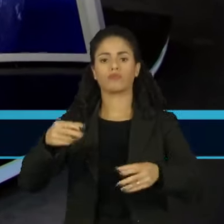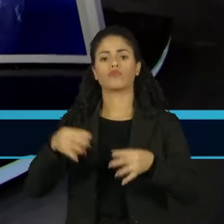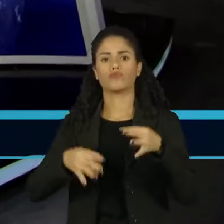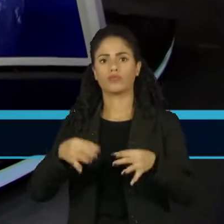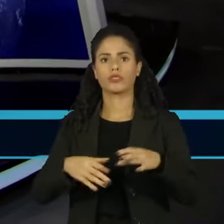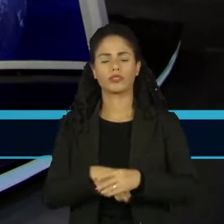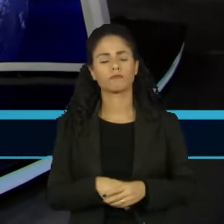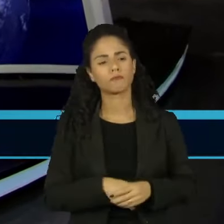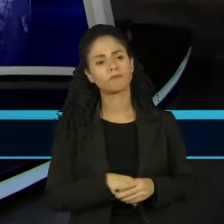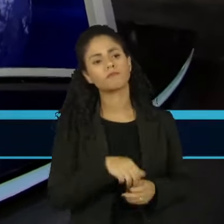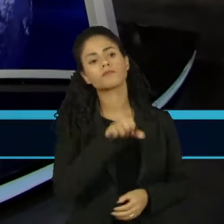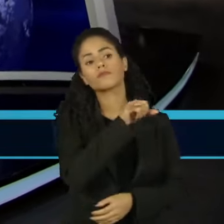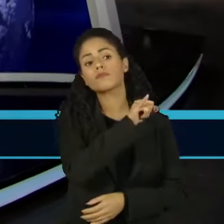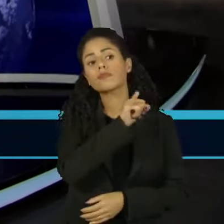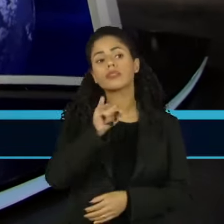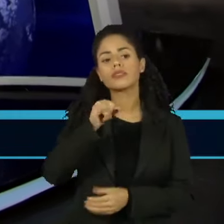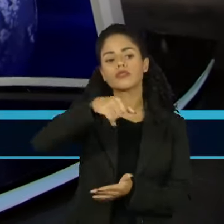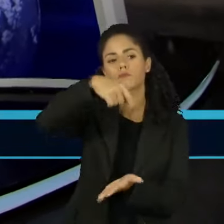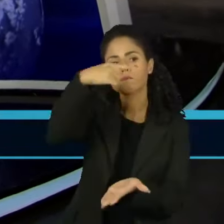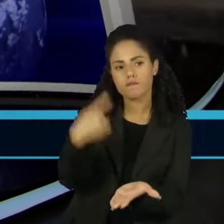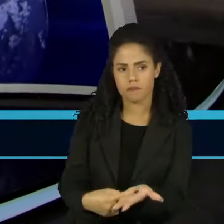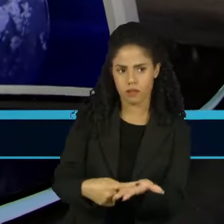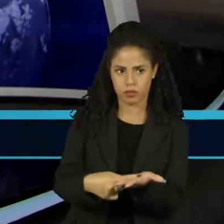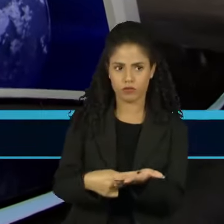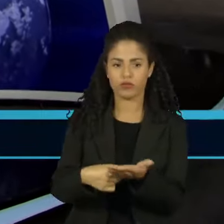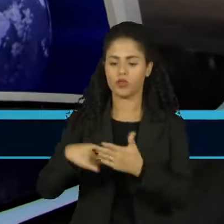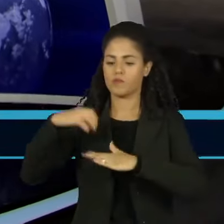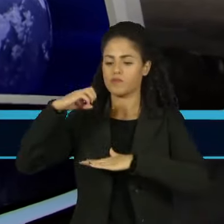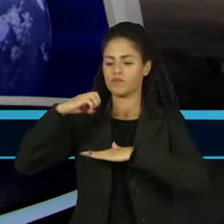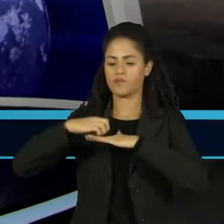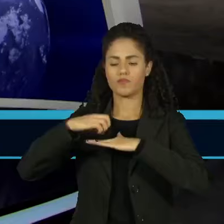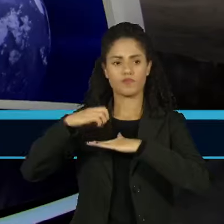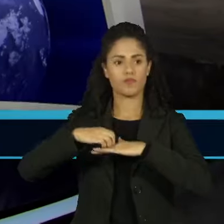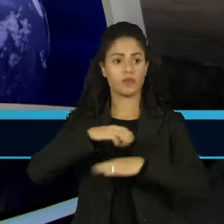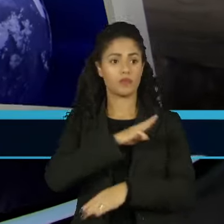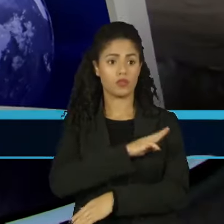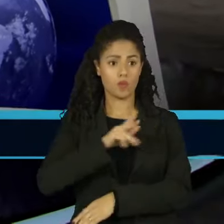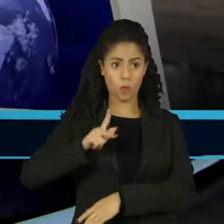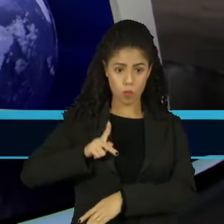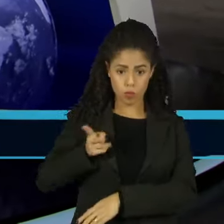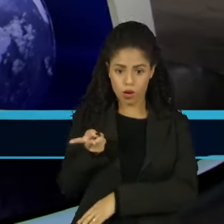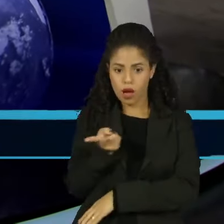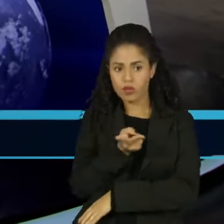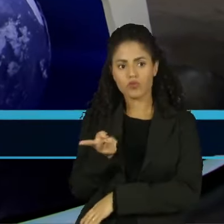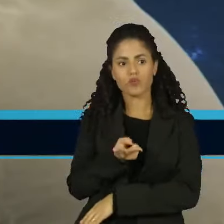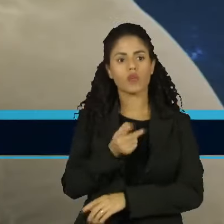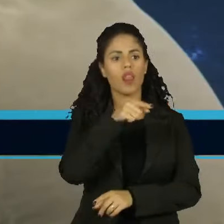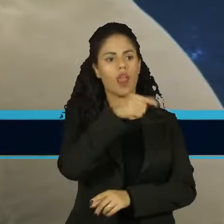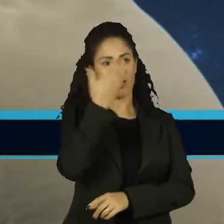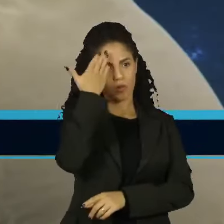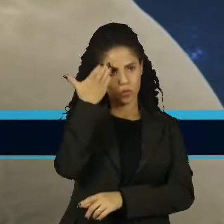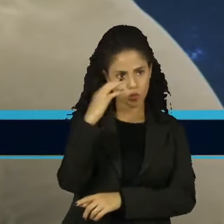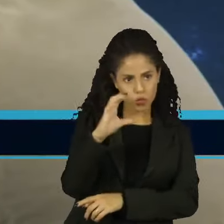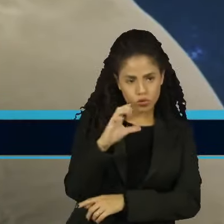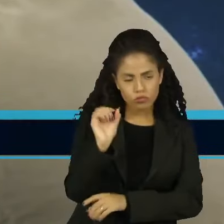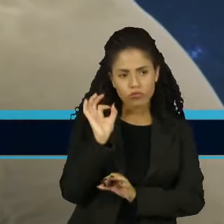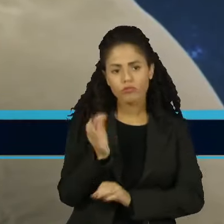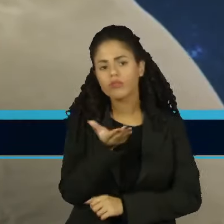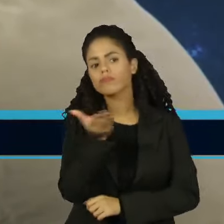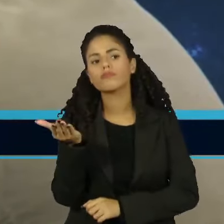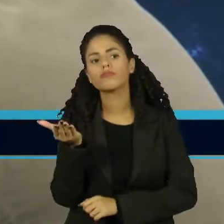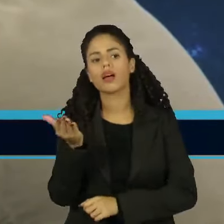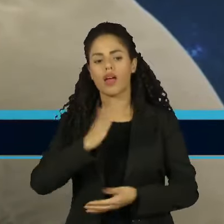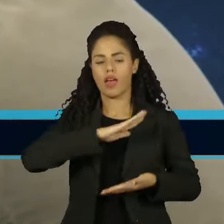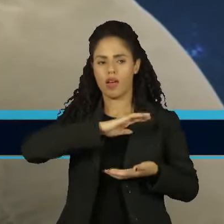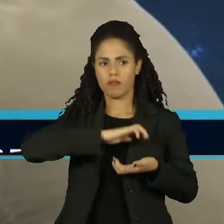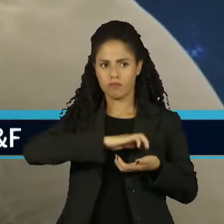Professor, se o pacto foi firmado pelo Odebrecht, pelo Ministério Público Federal de Curitiba, é competência do